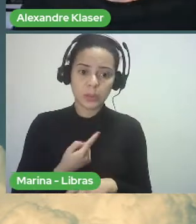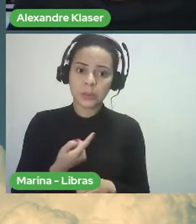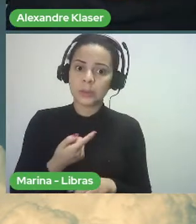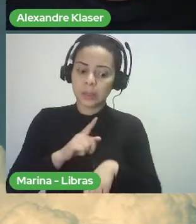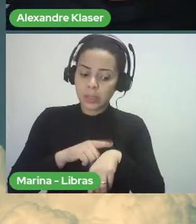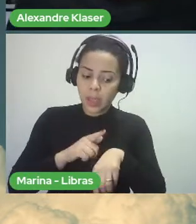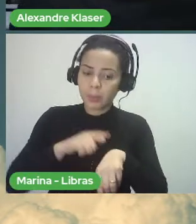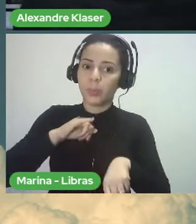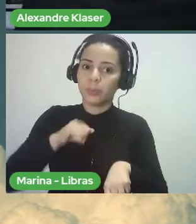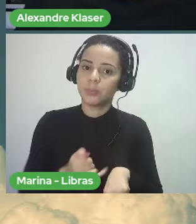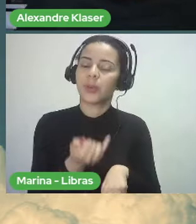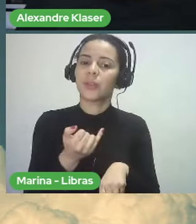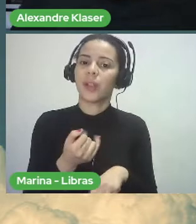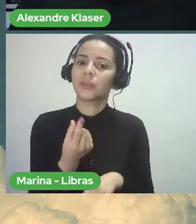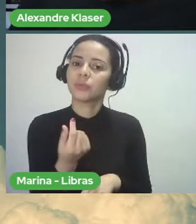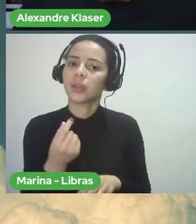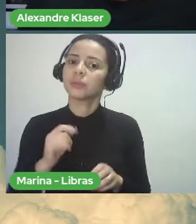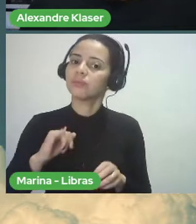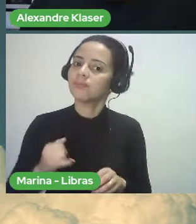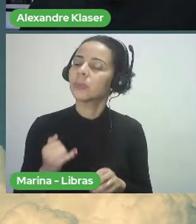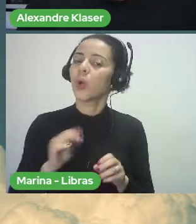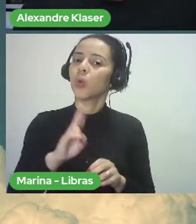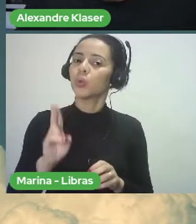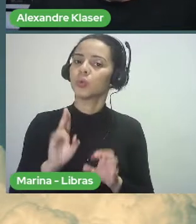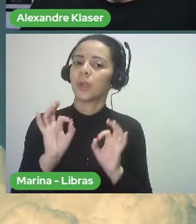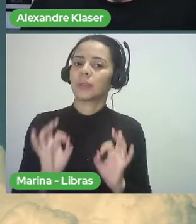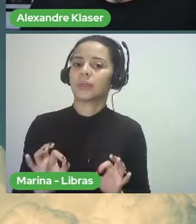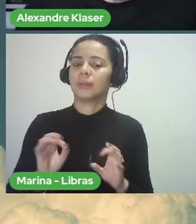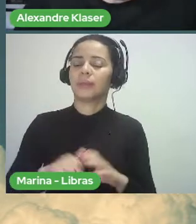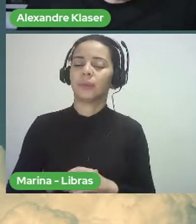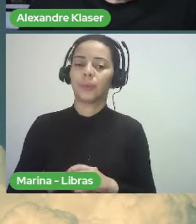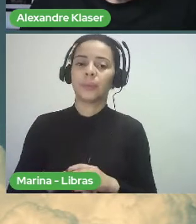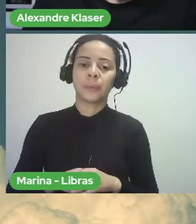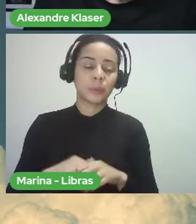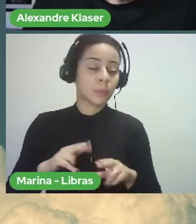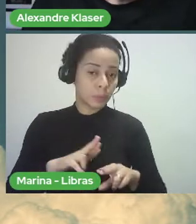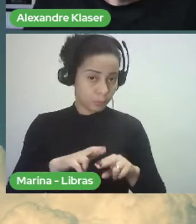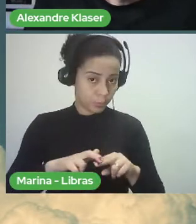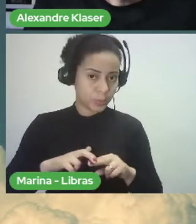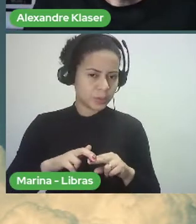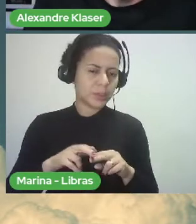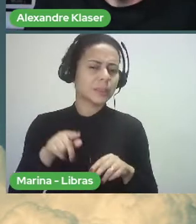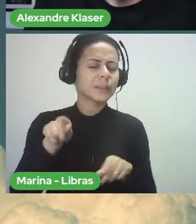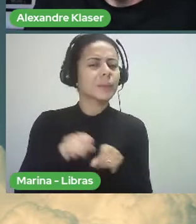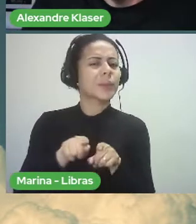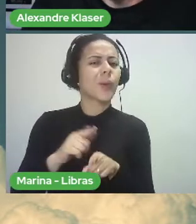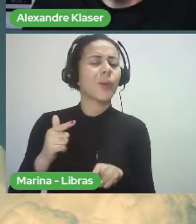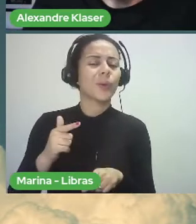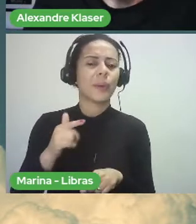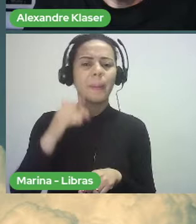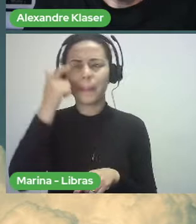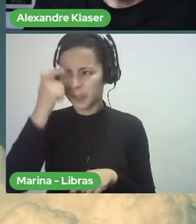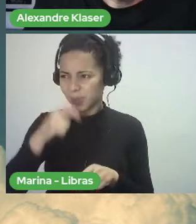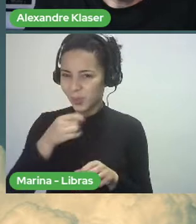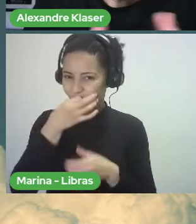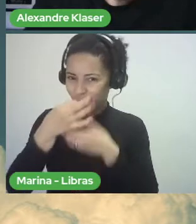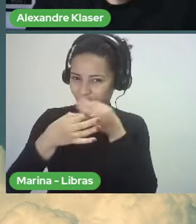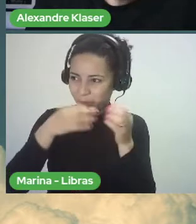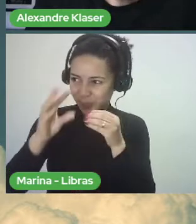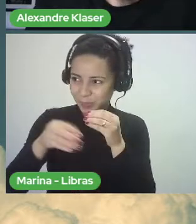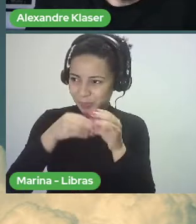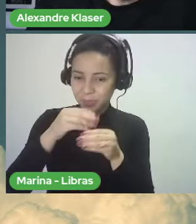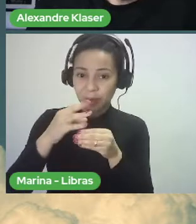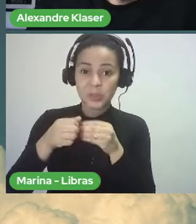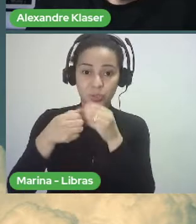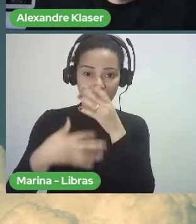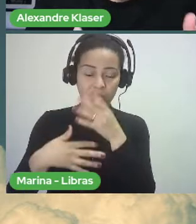transformação. Eu vi que tem algumas pessoas também falando em questão de empresas não relacionadas à TI, muito interessante, porque basicamente